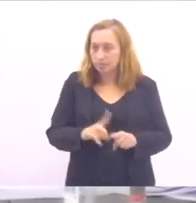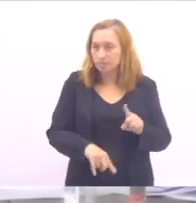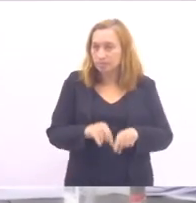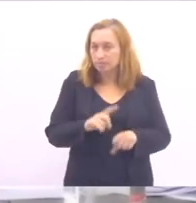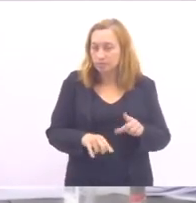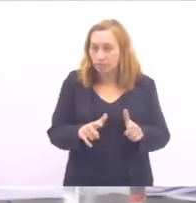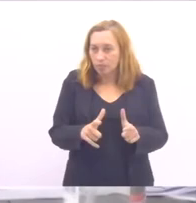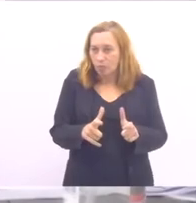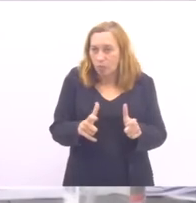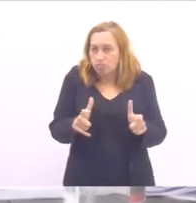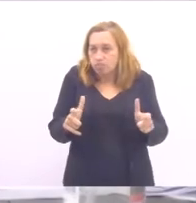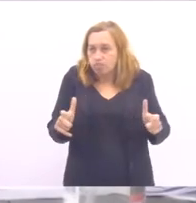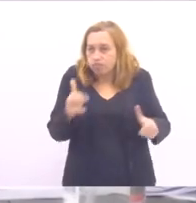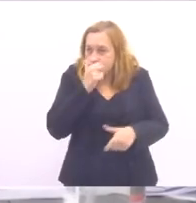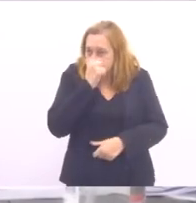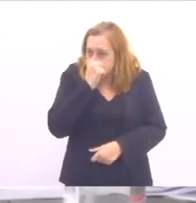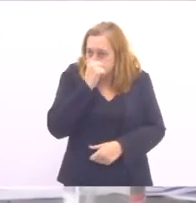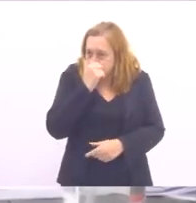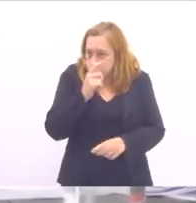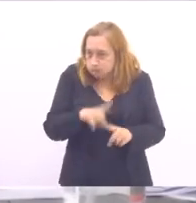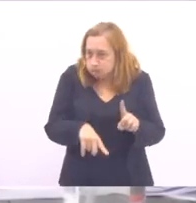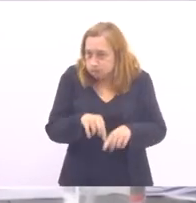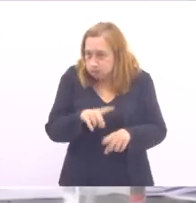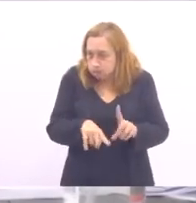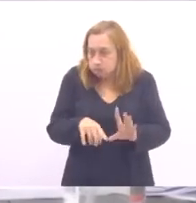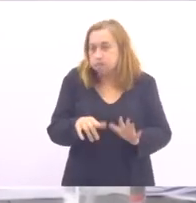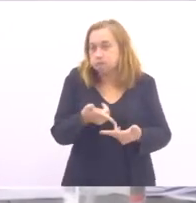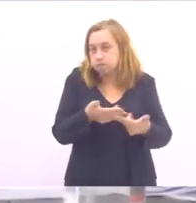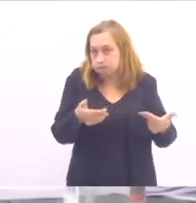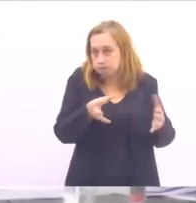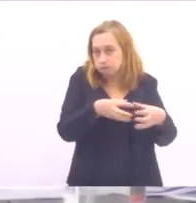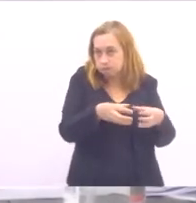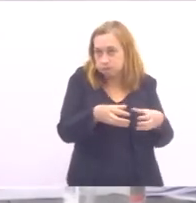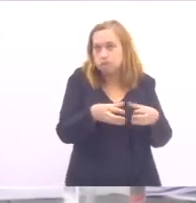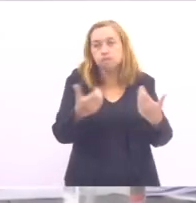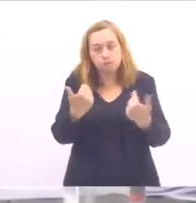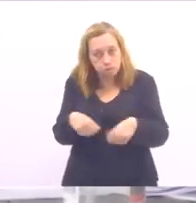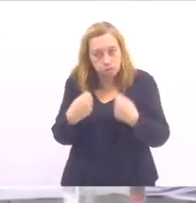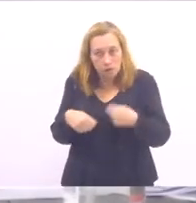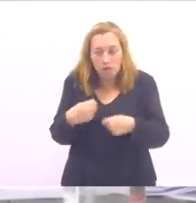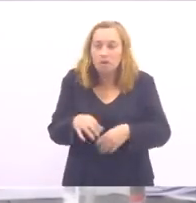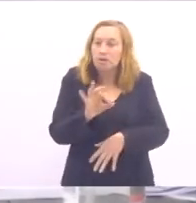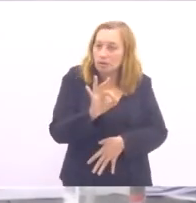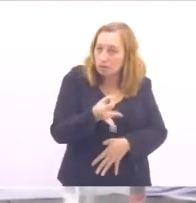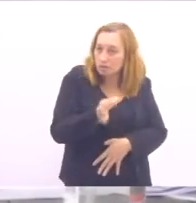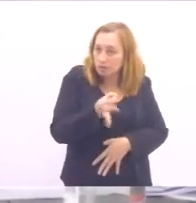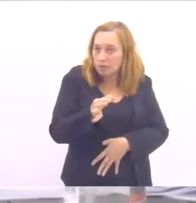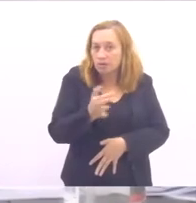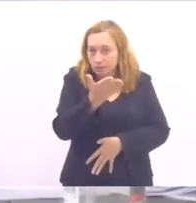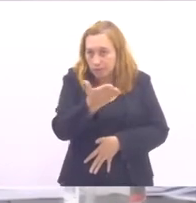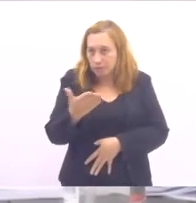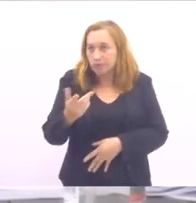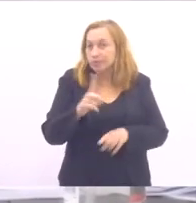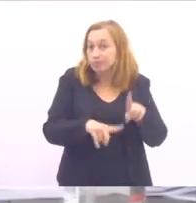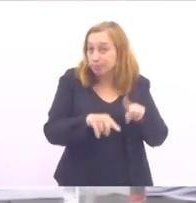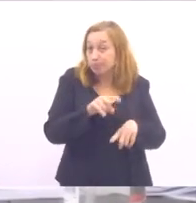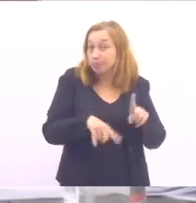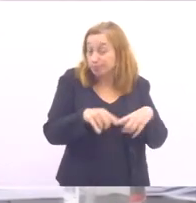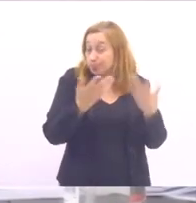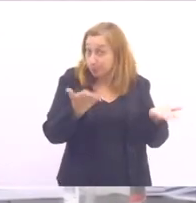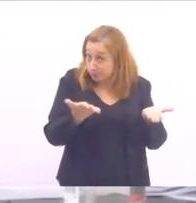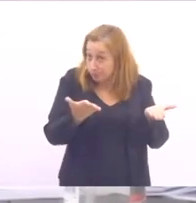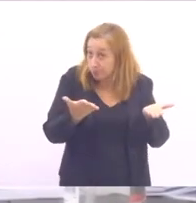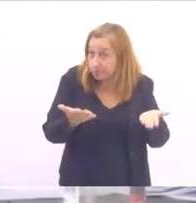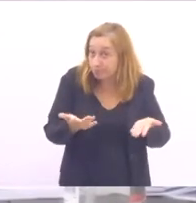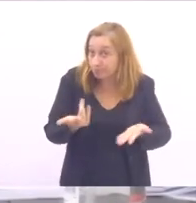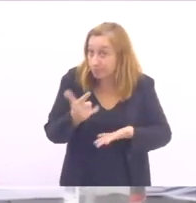ficar cheio e tal, tal, tal. Eu falei, olha, mas tem várias cooperativas que estão precisando exatamente do material.